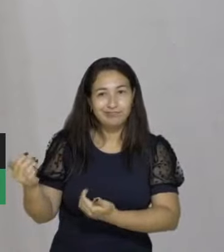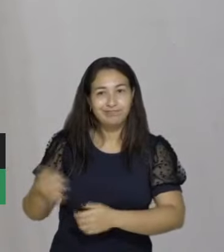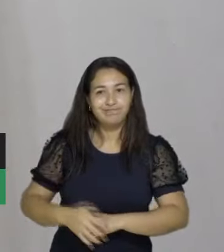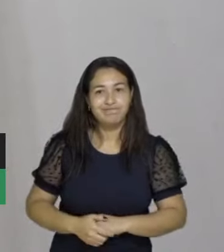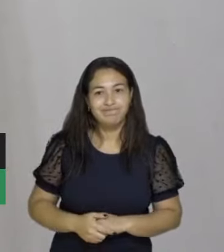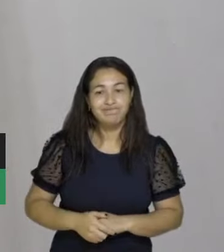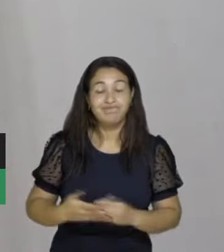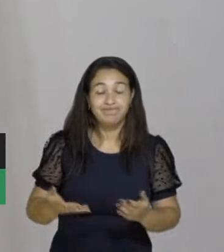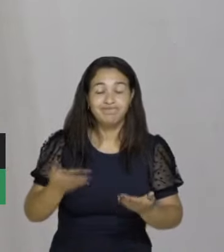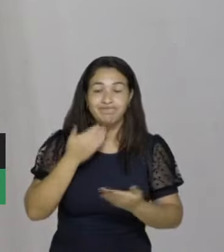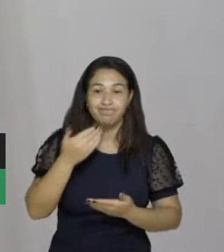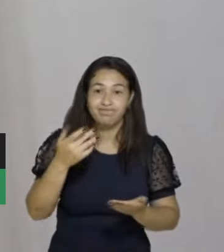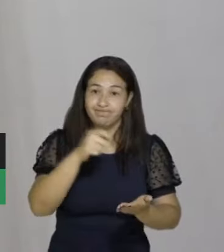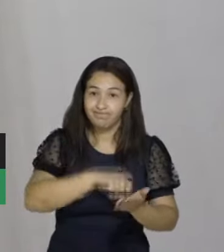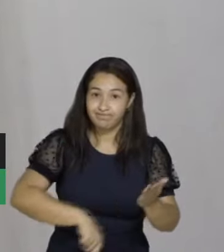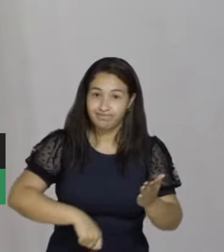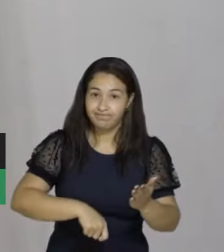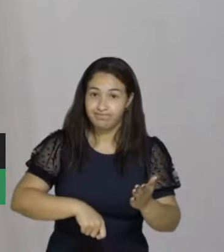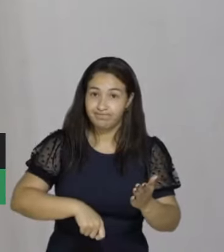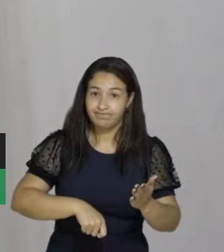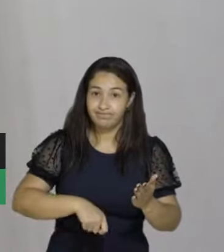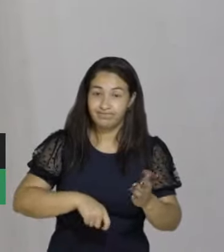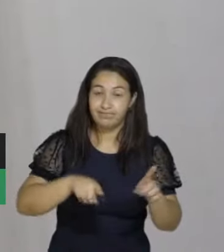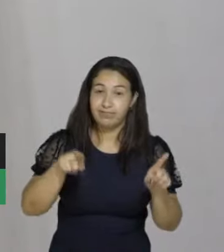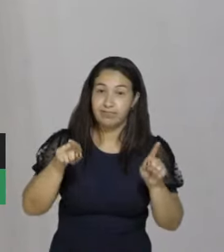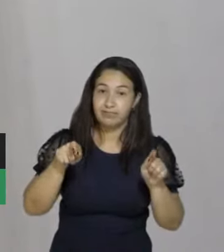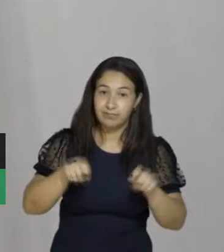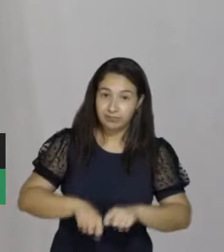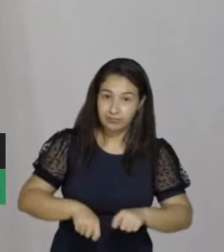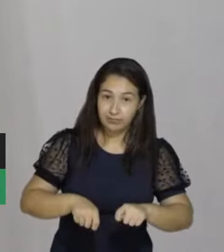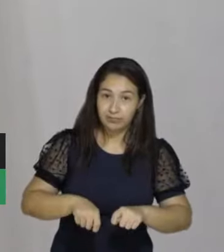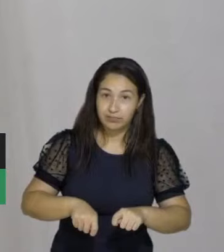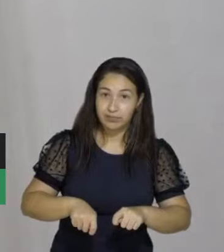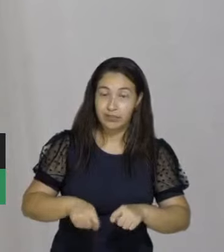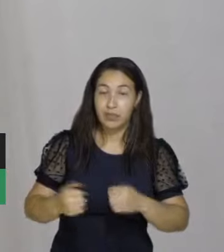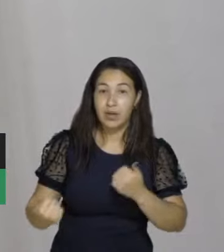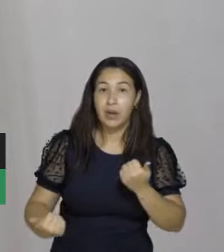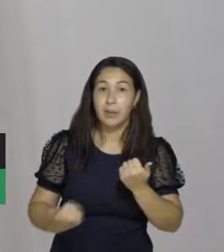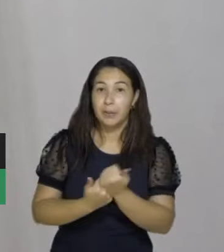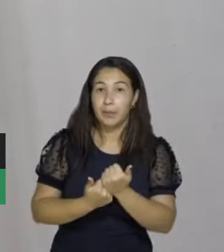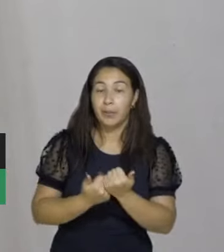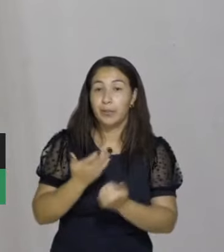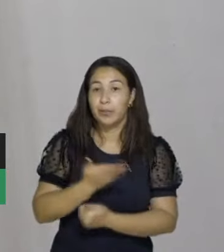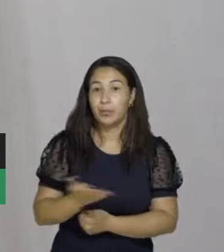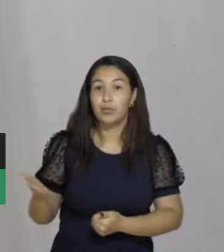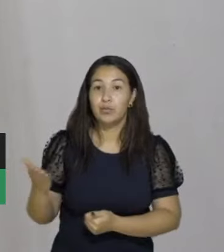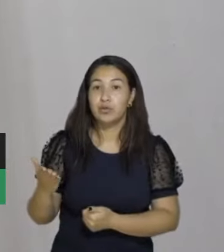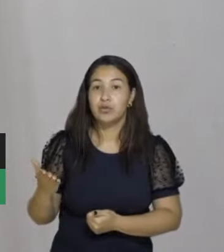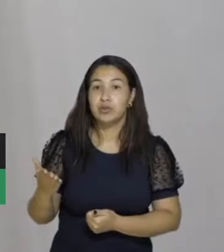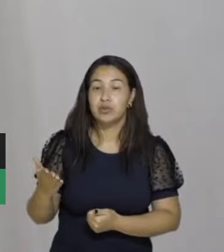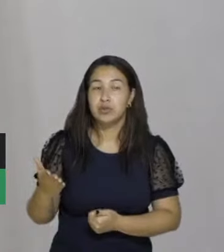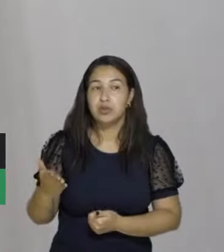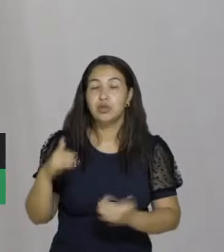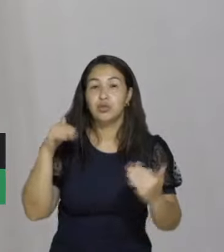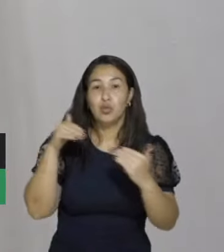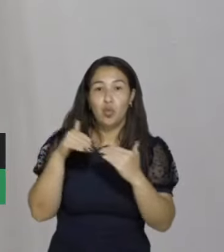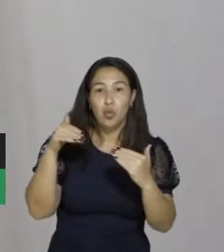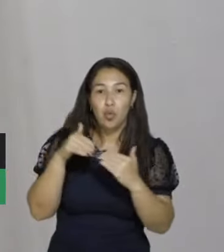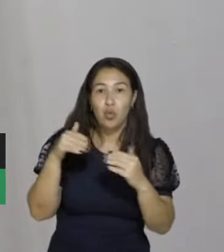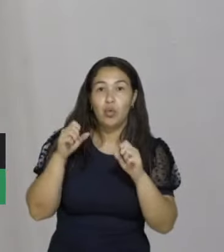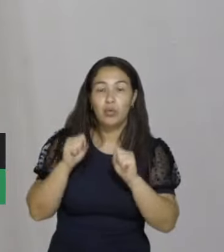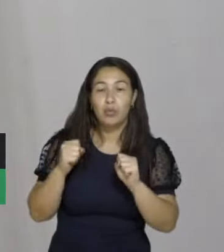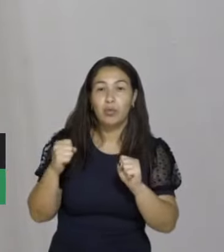assinem também como signatários dessa frente parlamentar e o apoio daqueles que têm sensibilidade à causa que construam conosco